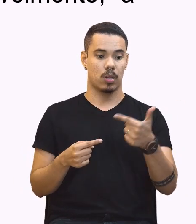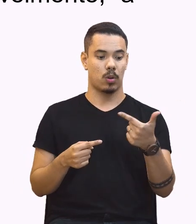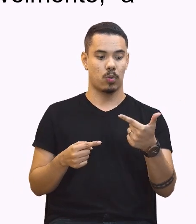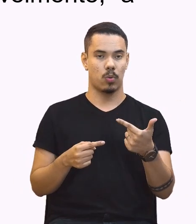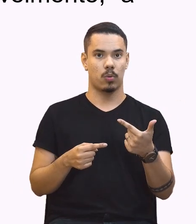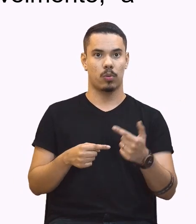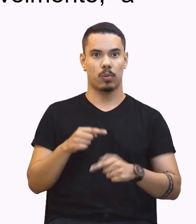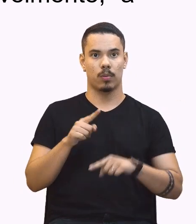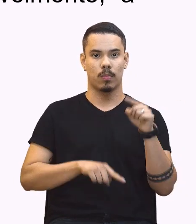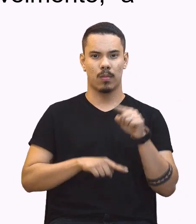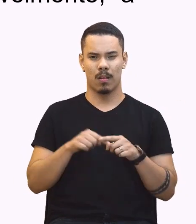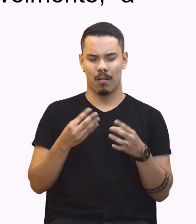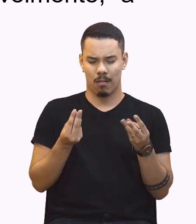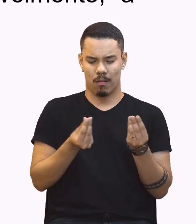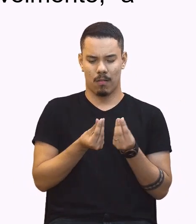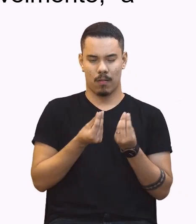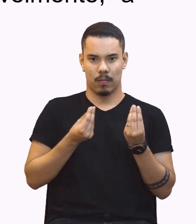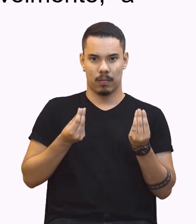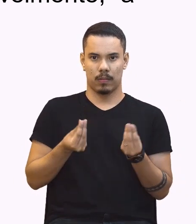objeto sensível.